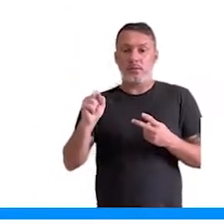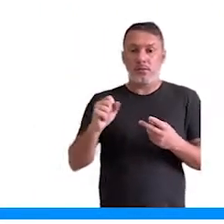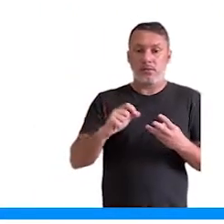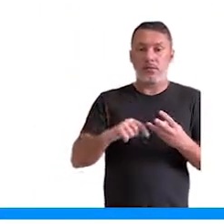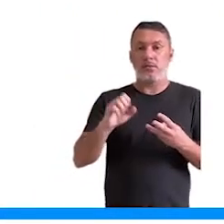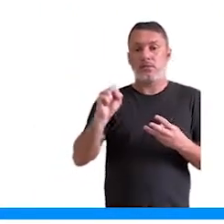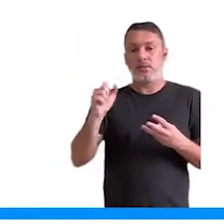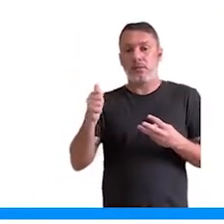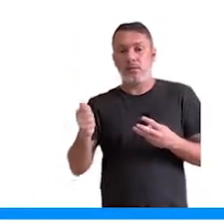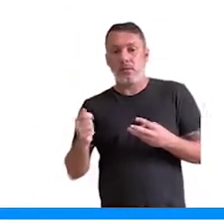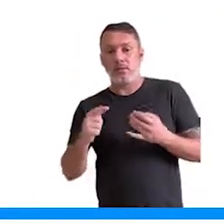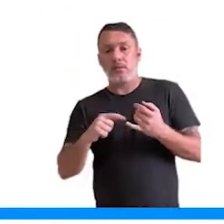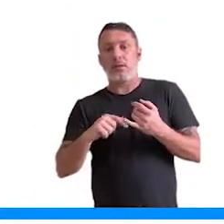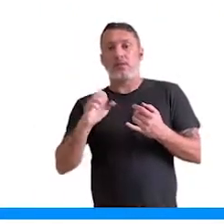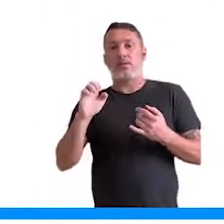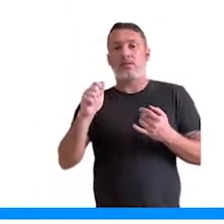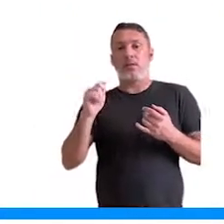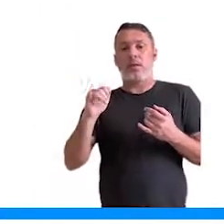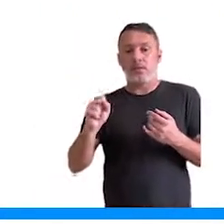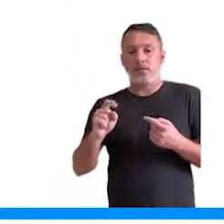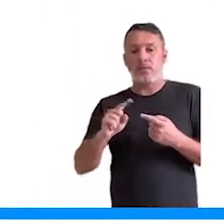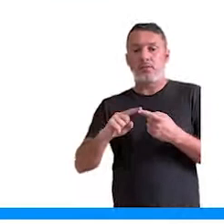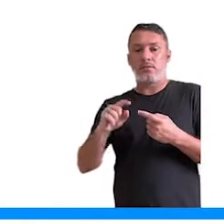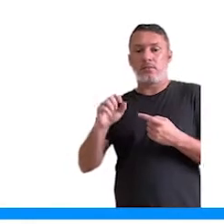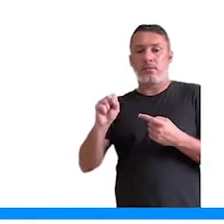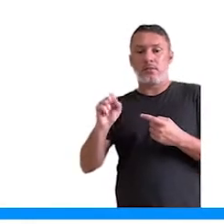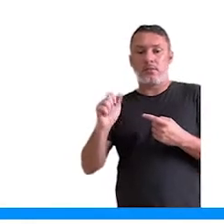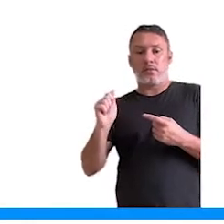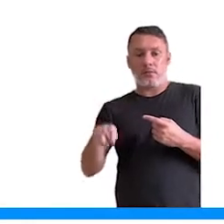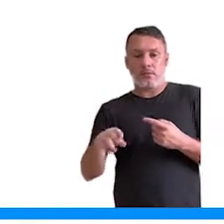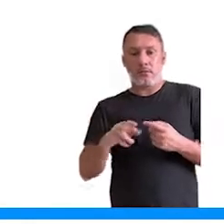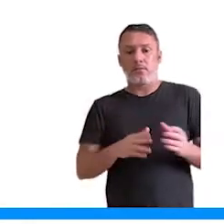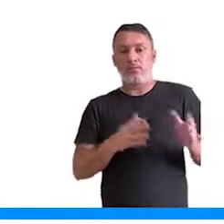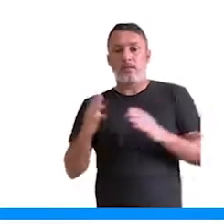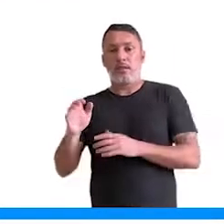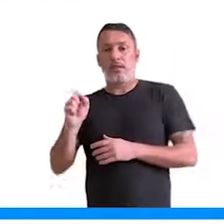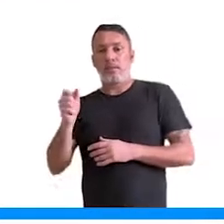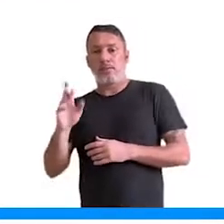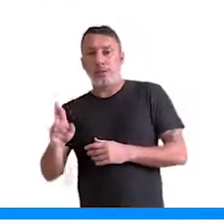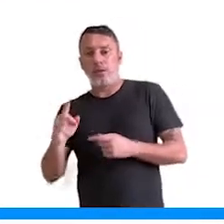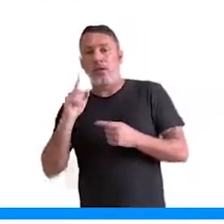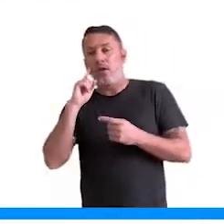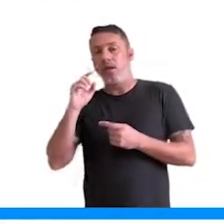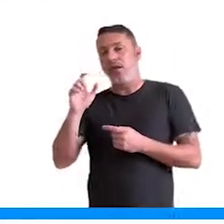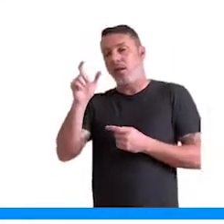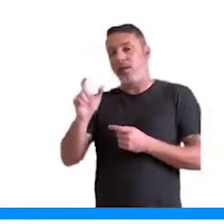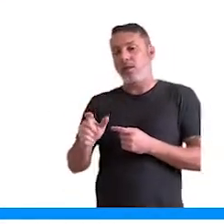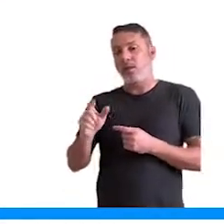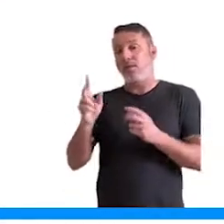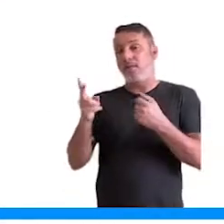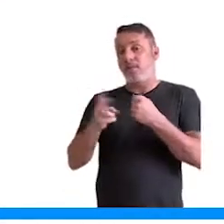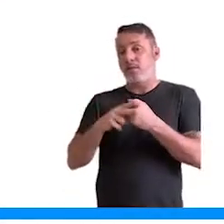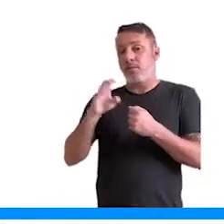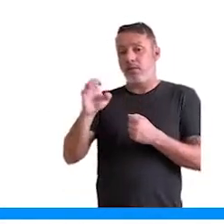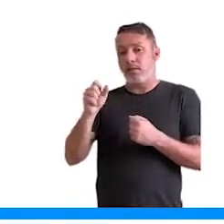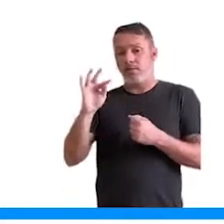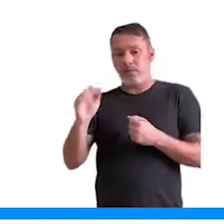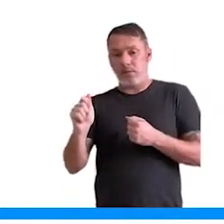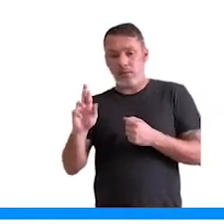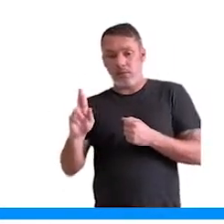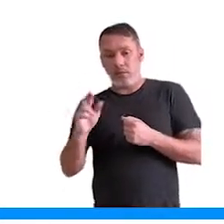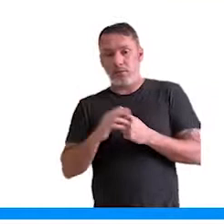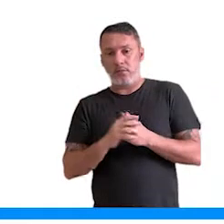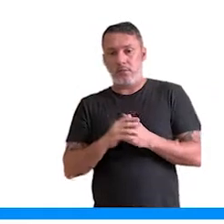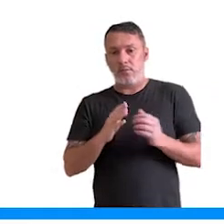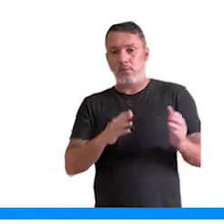tu seas, que ele seja, que nosotros seamos, que vosotros seais, que eles sejam. Estar, que eu esteja, que tu